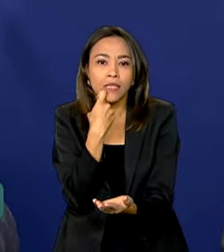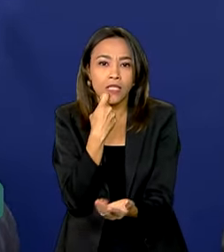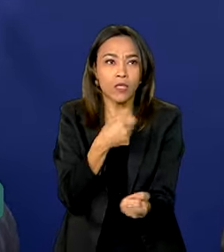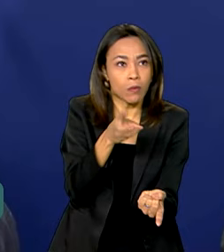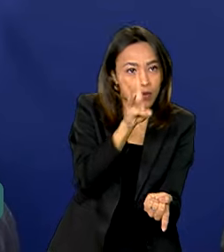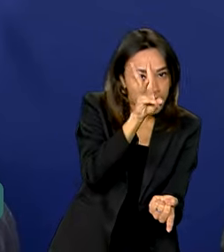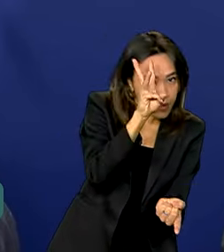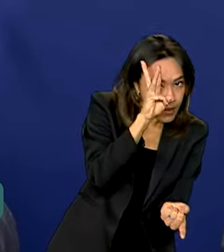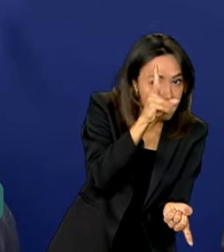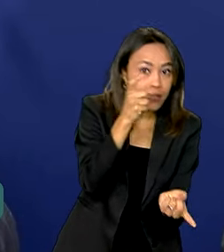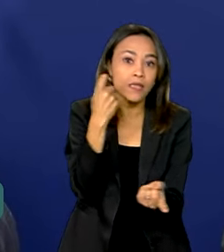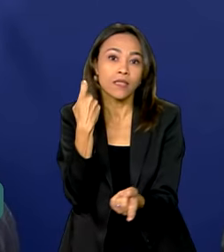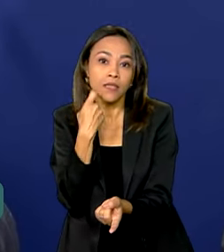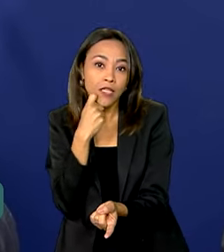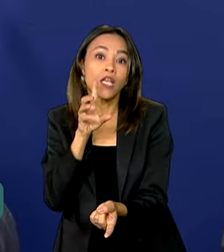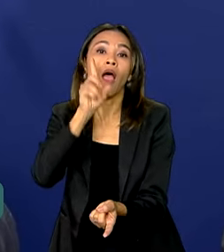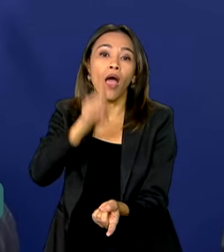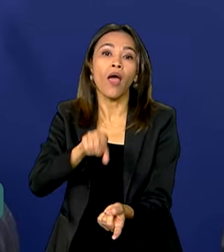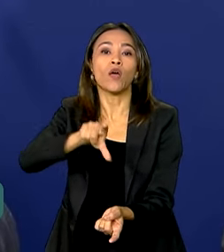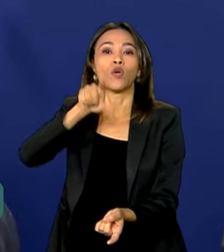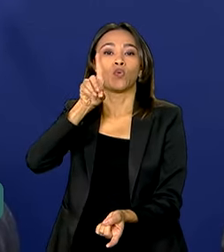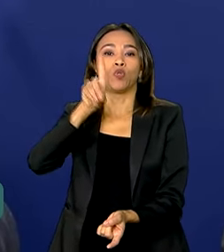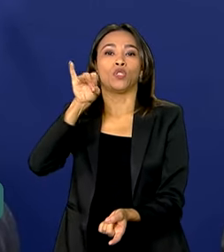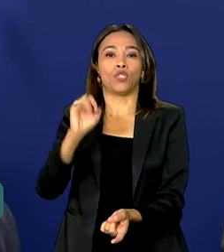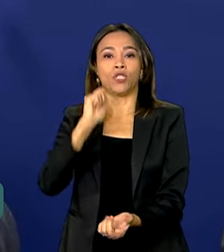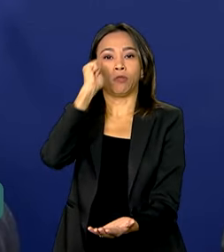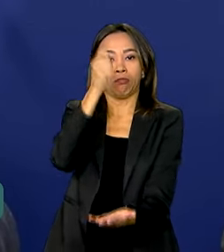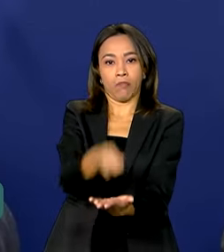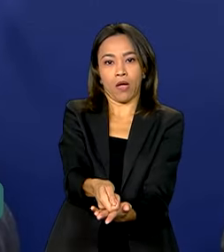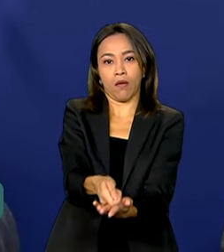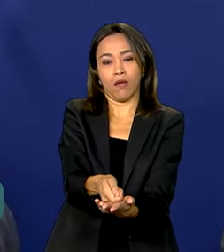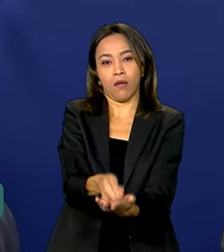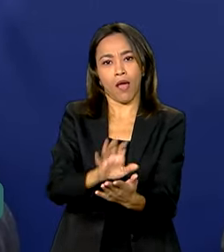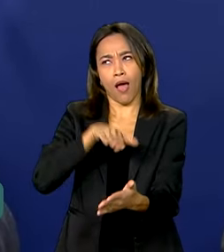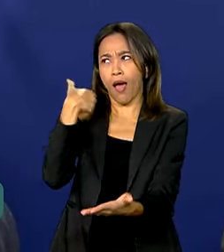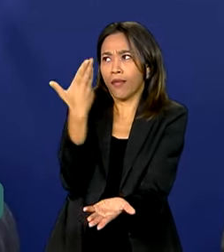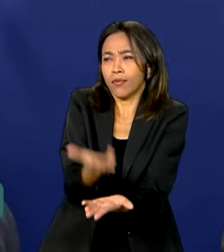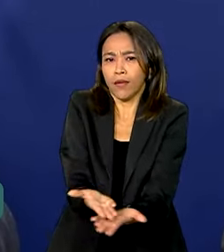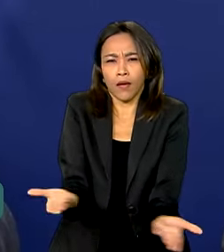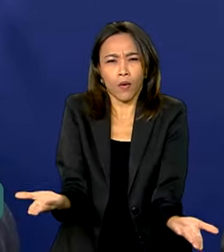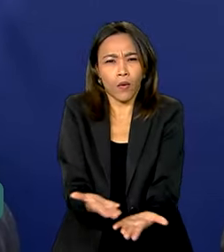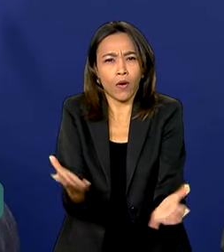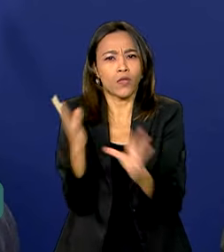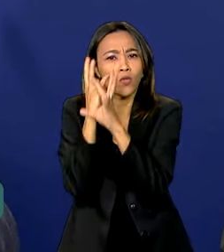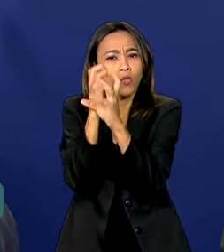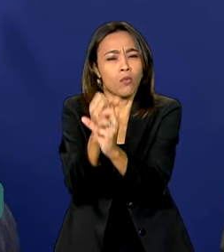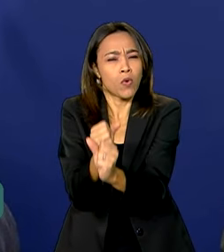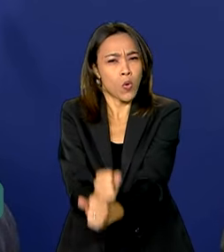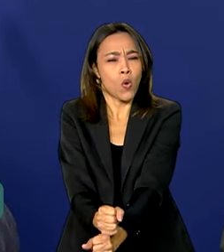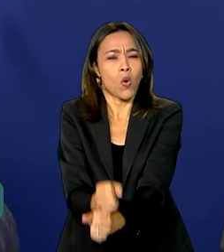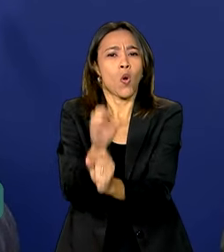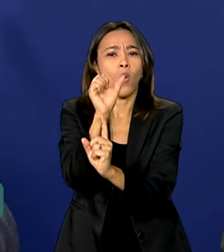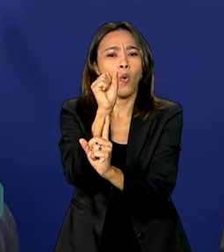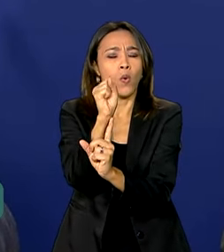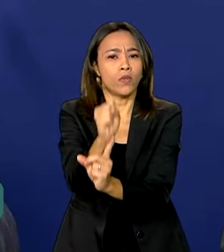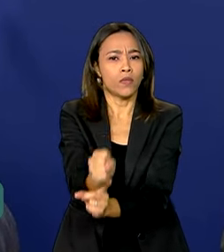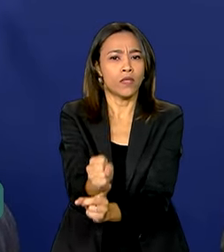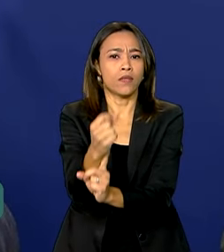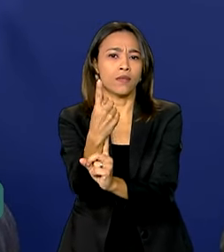e sexta são os dias de pagamento. Até agora, já foram pagos